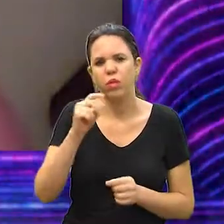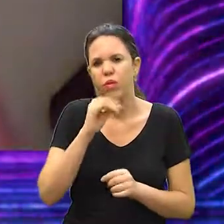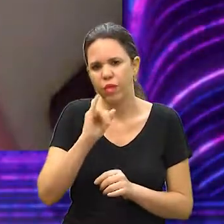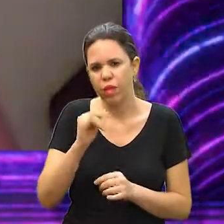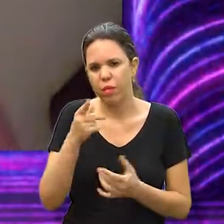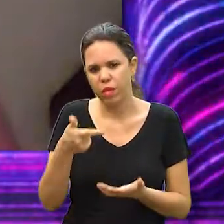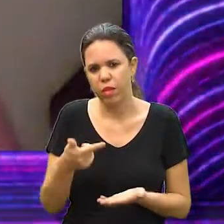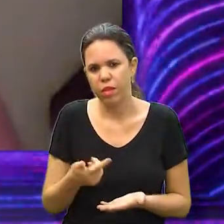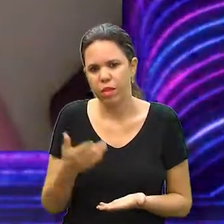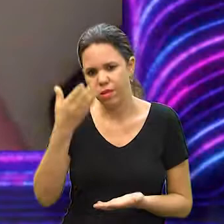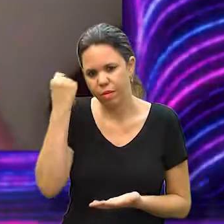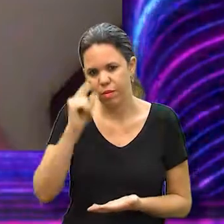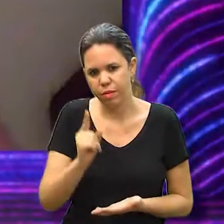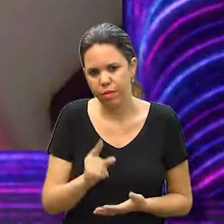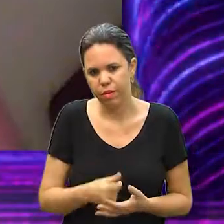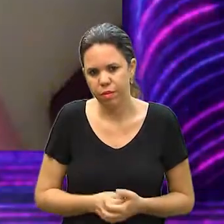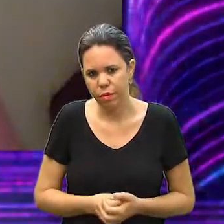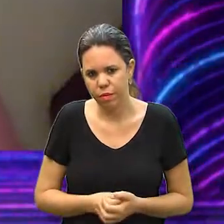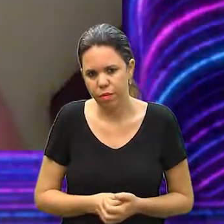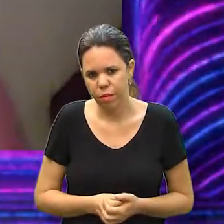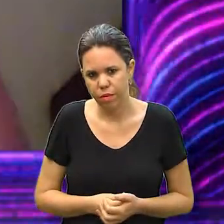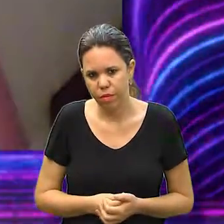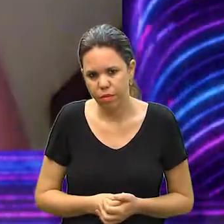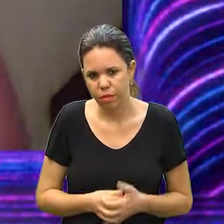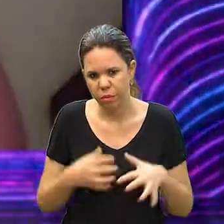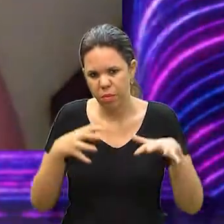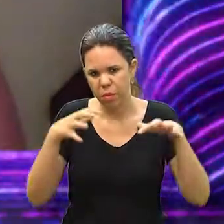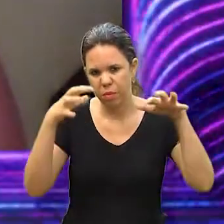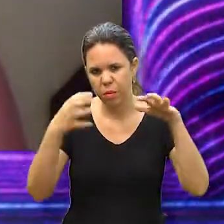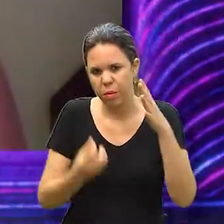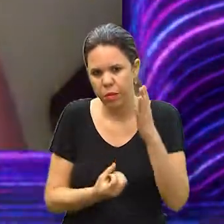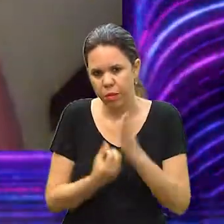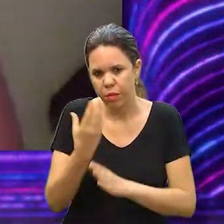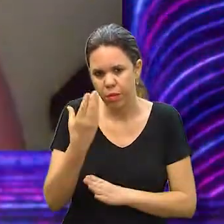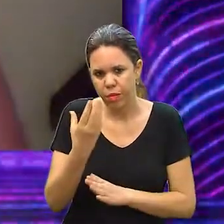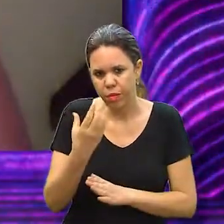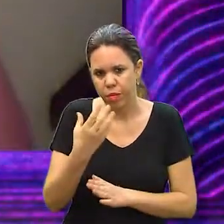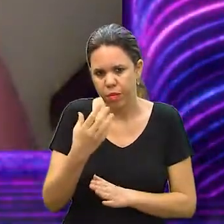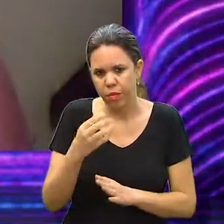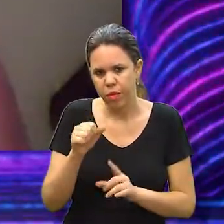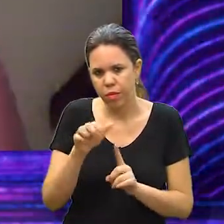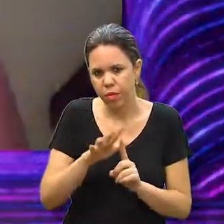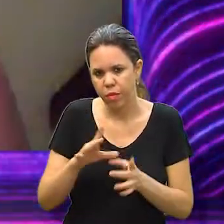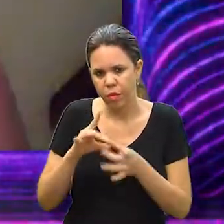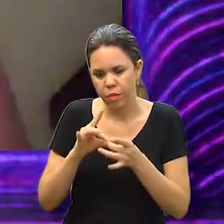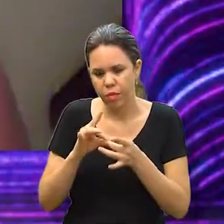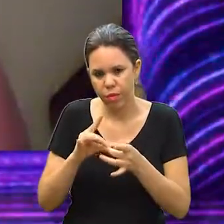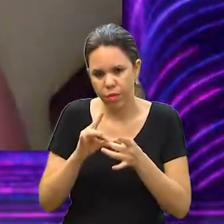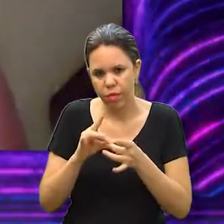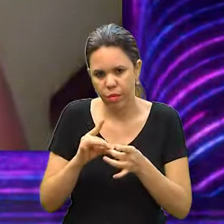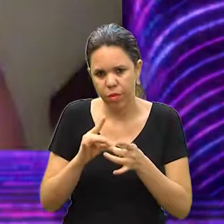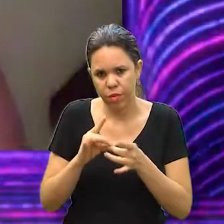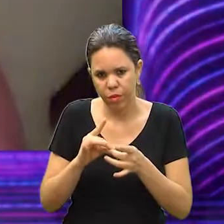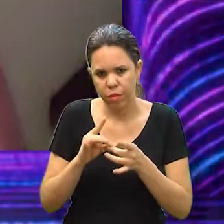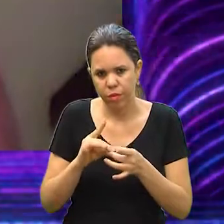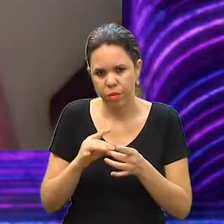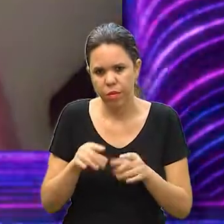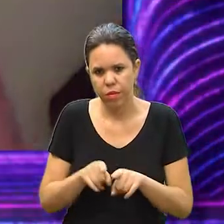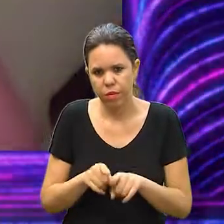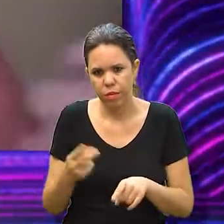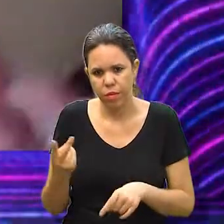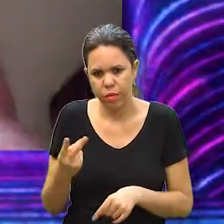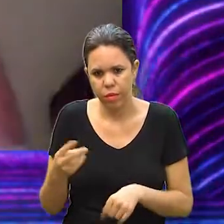bacana para vocês, não deixa eu esquecer. Mas o Terror Enterrado nasceu assim, ele nasceu dessa ansiedade que a gente tinha de homenagear,